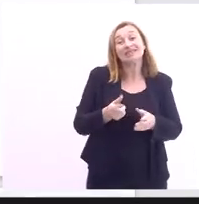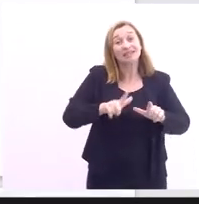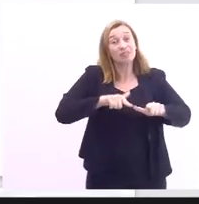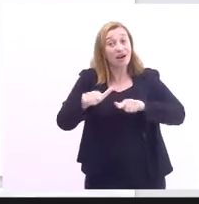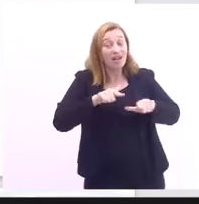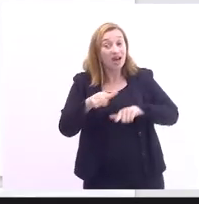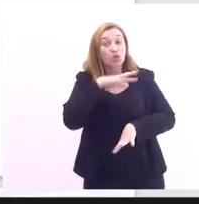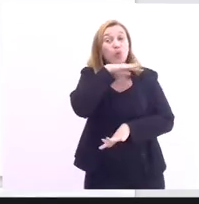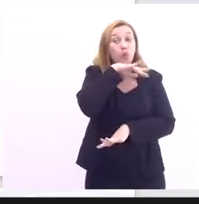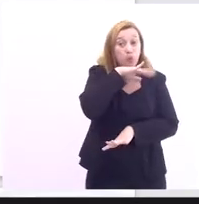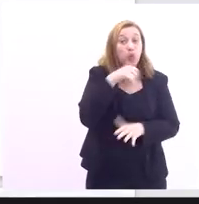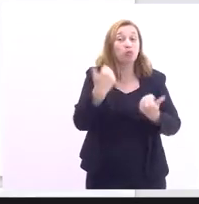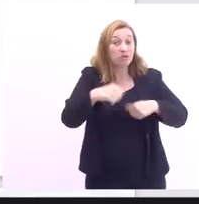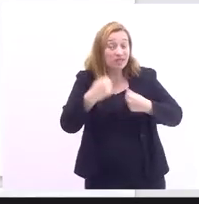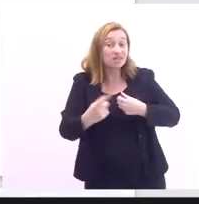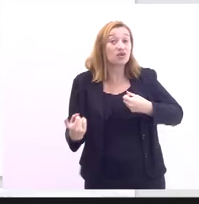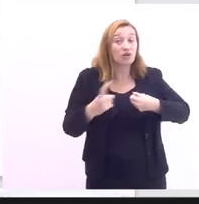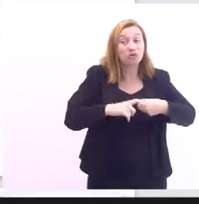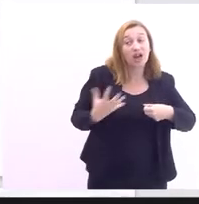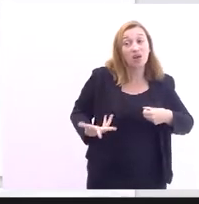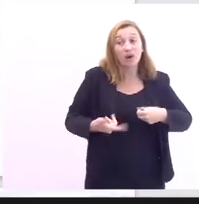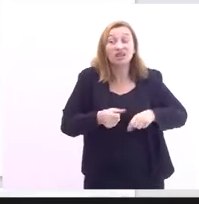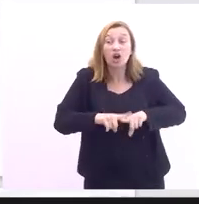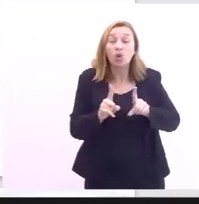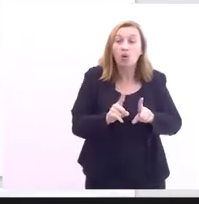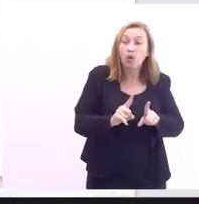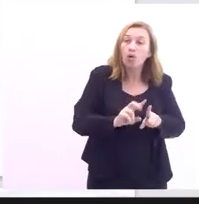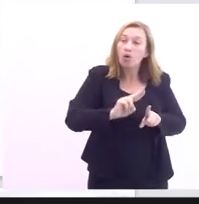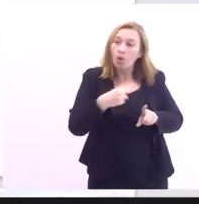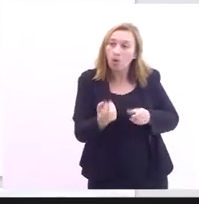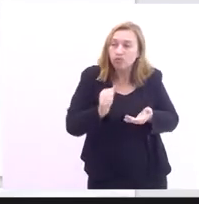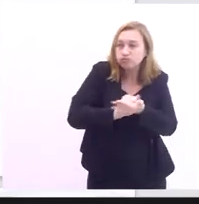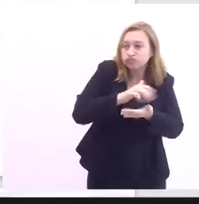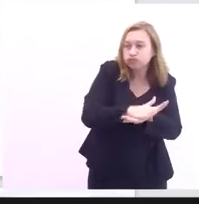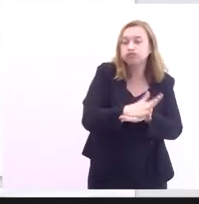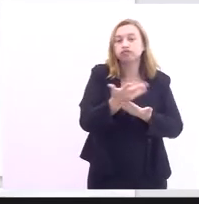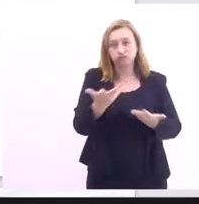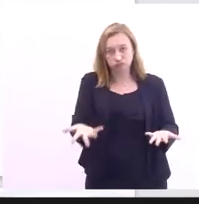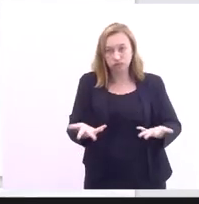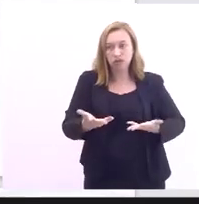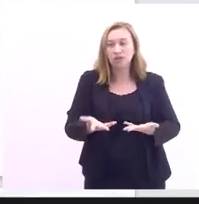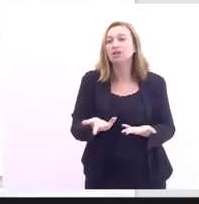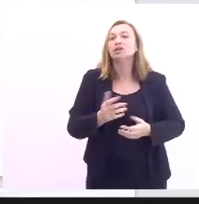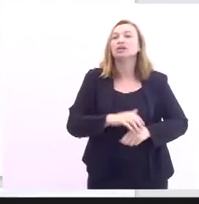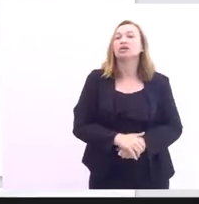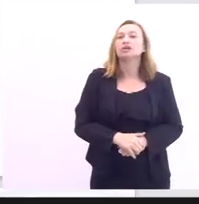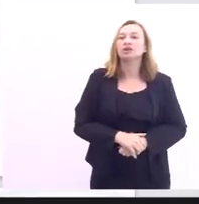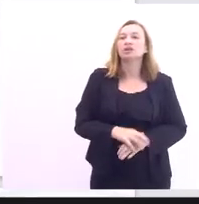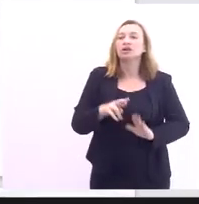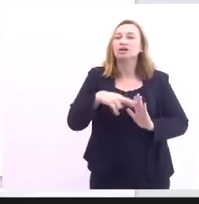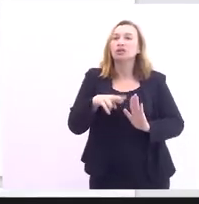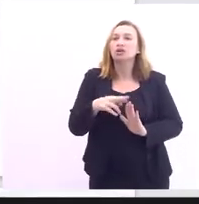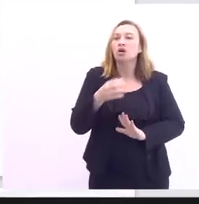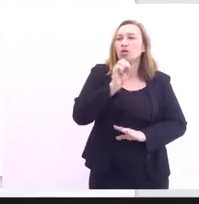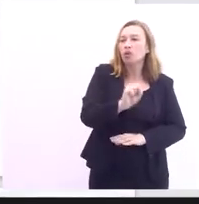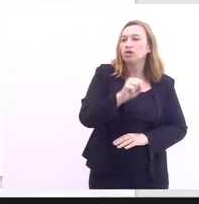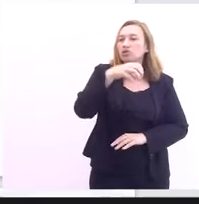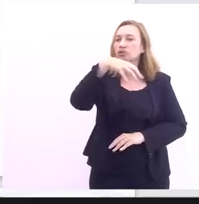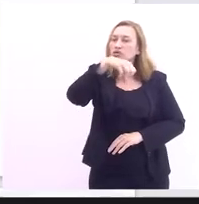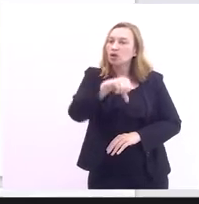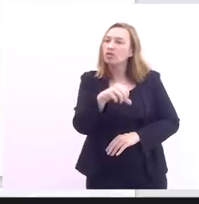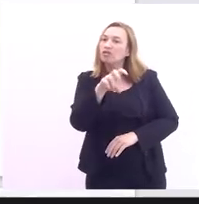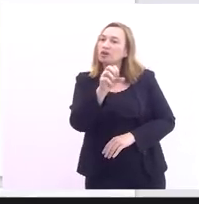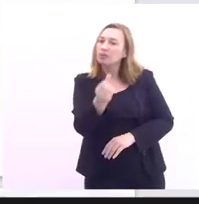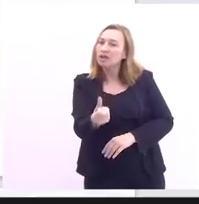que precisa recuperar esse indicador, senão será aberto um processo de caducidade. A resolução 896 de 2020,